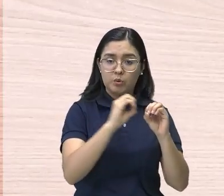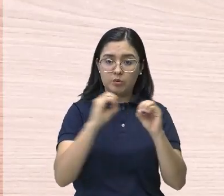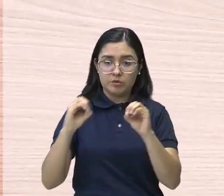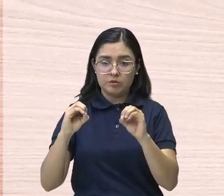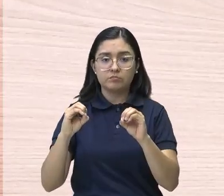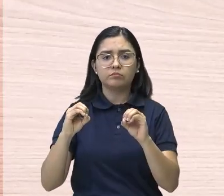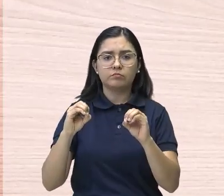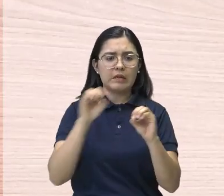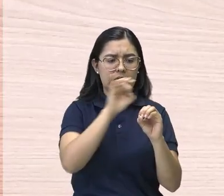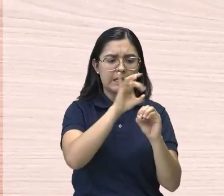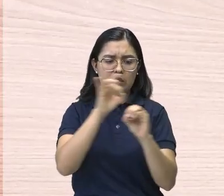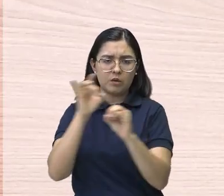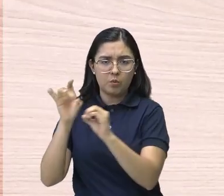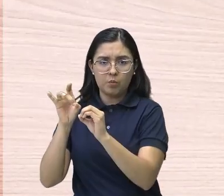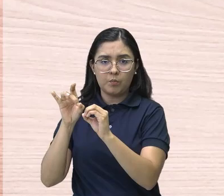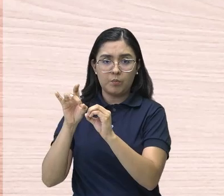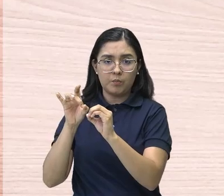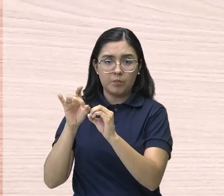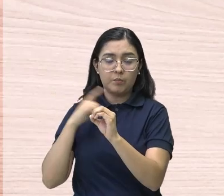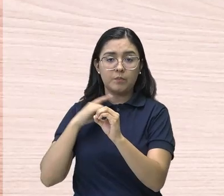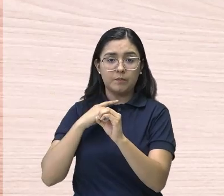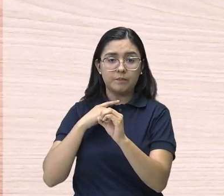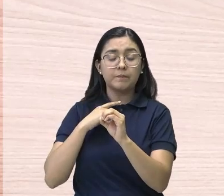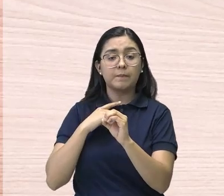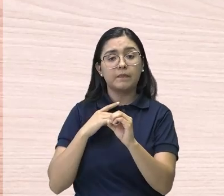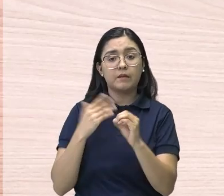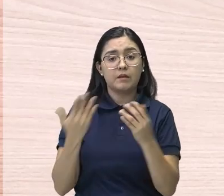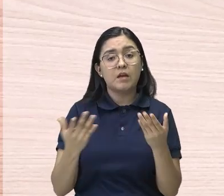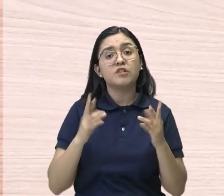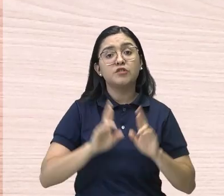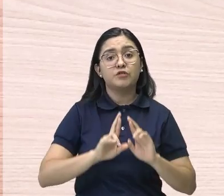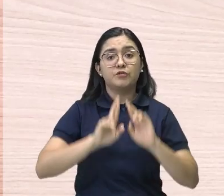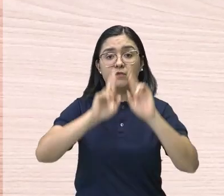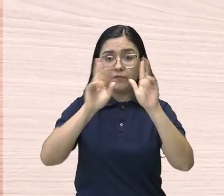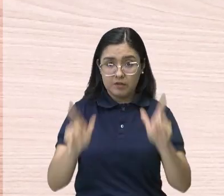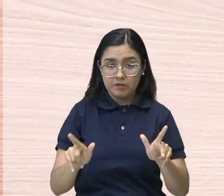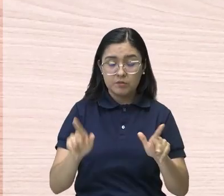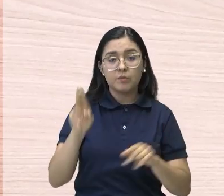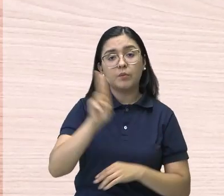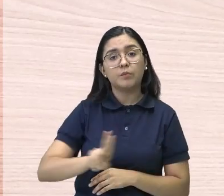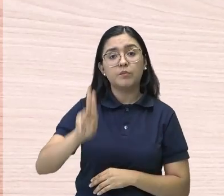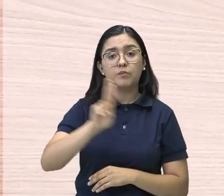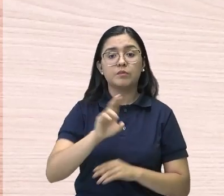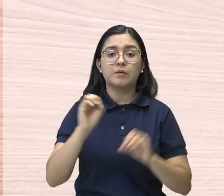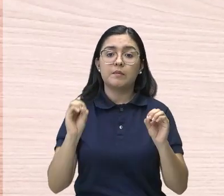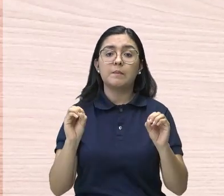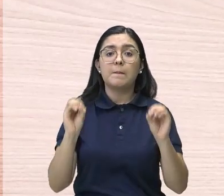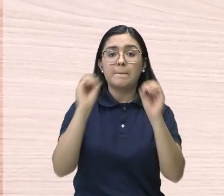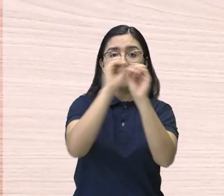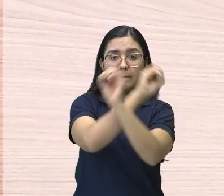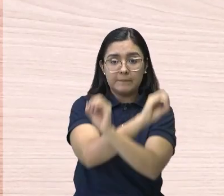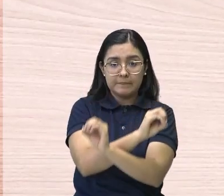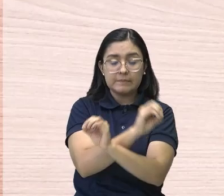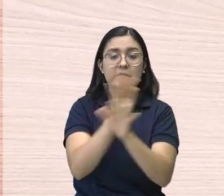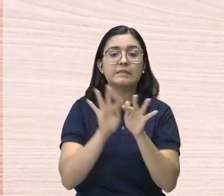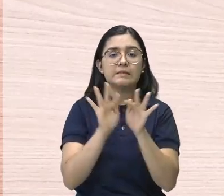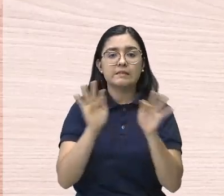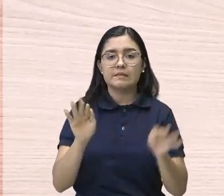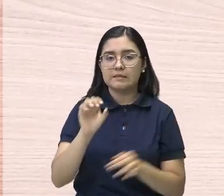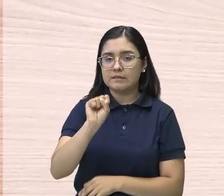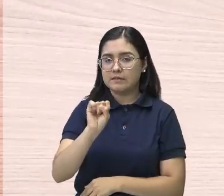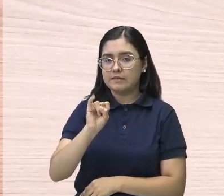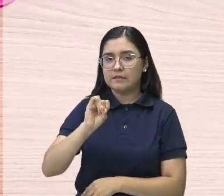fichas aqui no caso, ou todos os elementos diferentes, utilizamos a nossa permutação